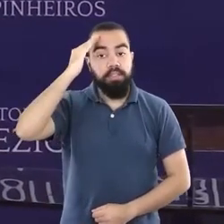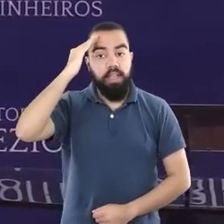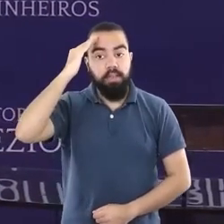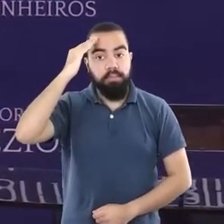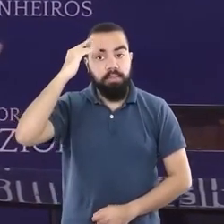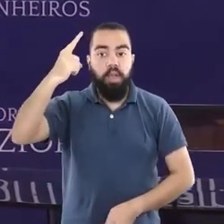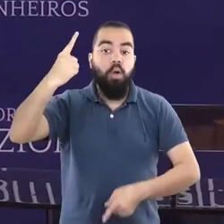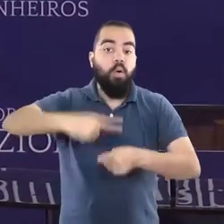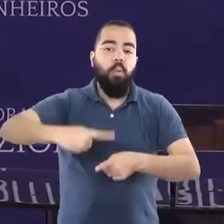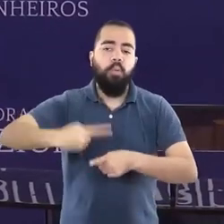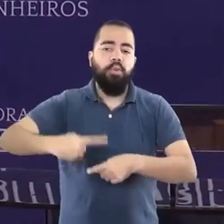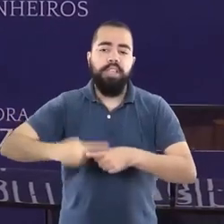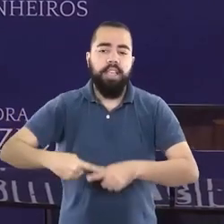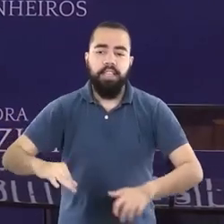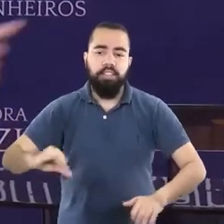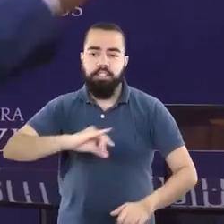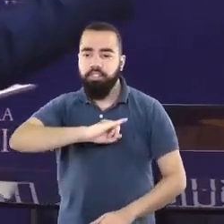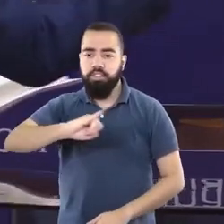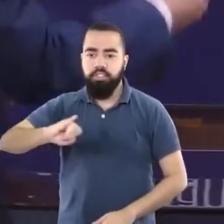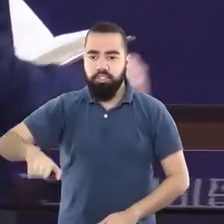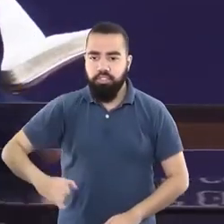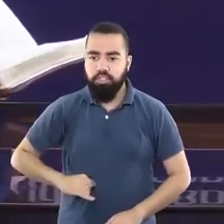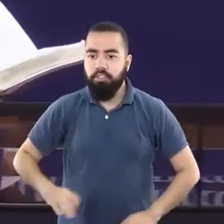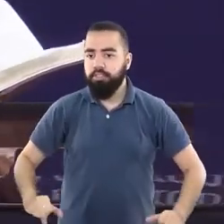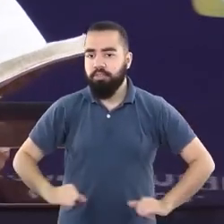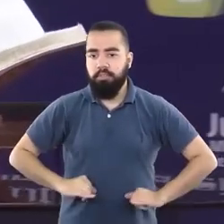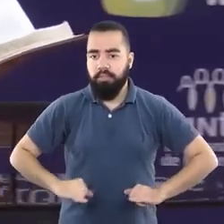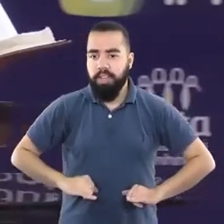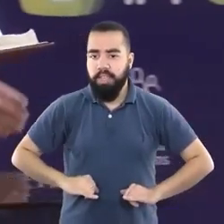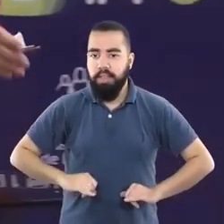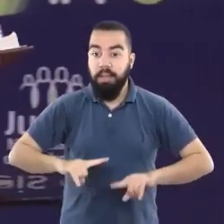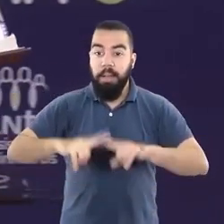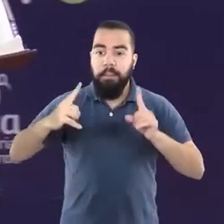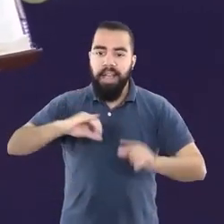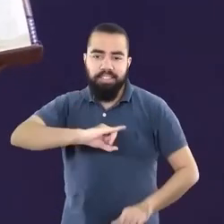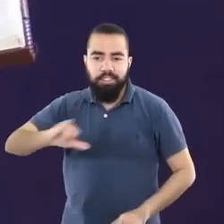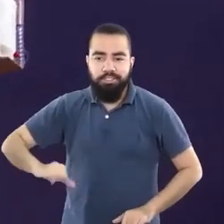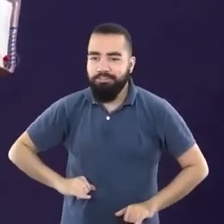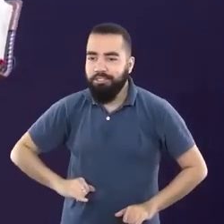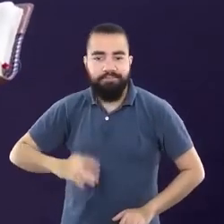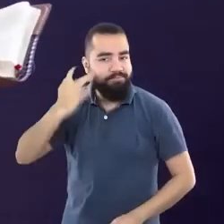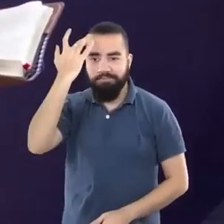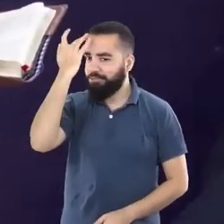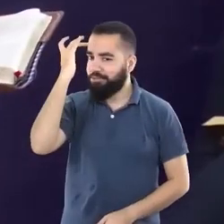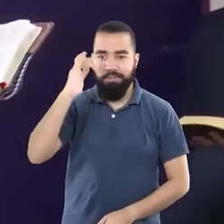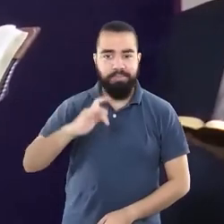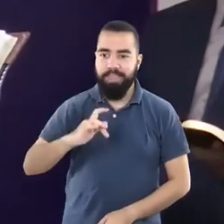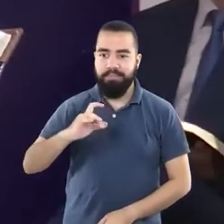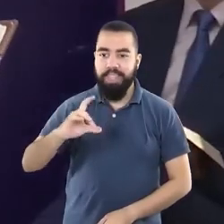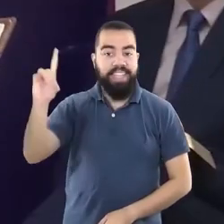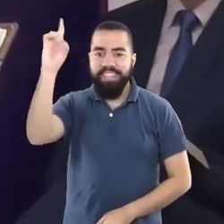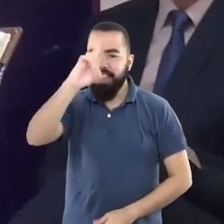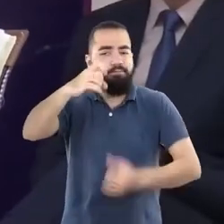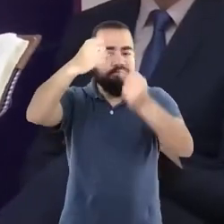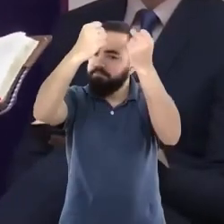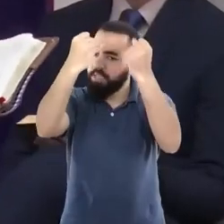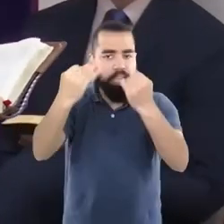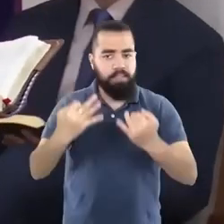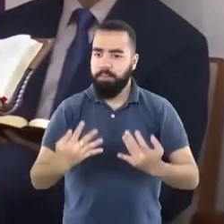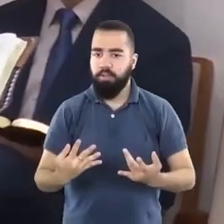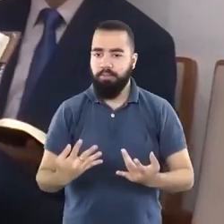nós da história de Jó. Mas Jó não sabia. Deus restaurou Jó, mas Deus não explicou para Jó por que ele